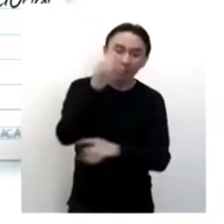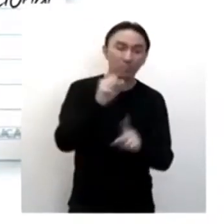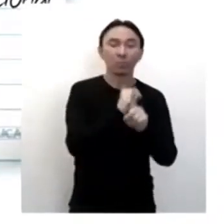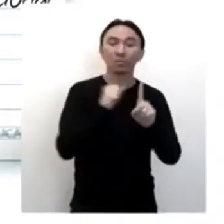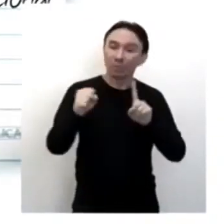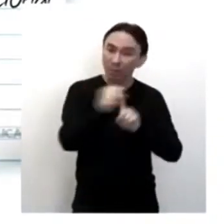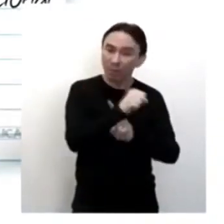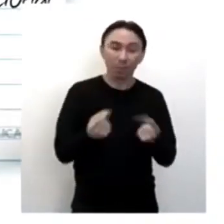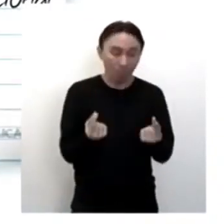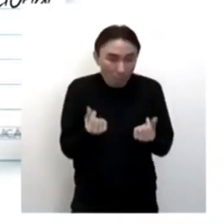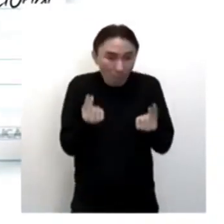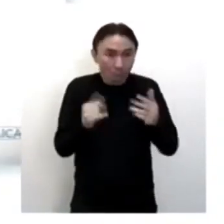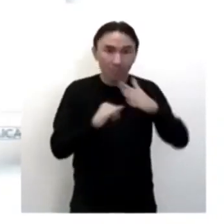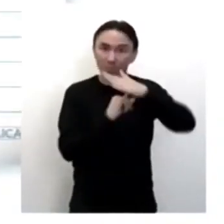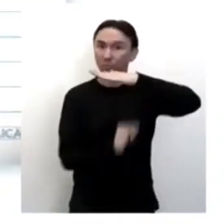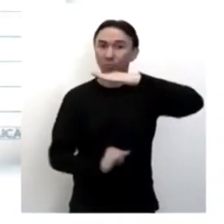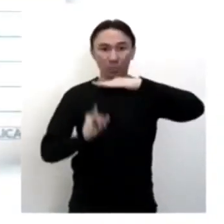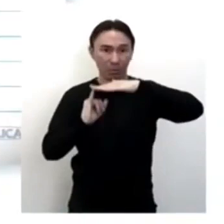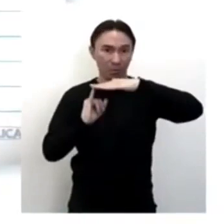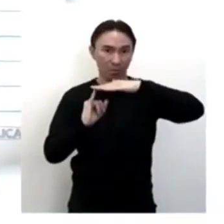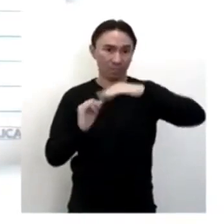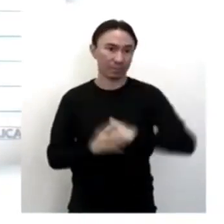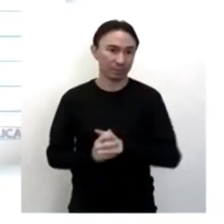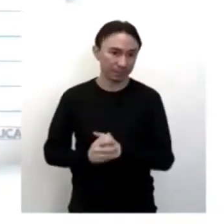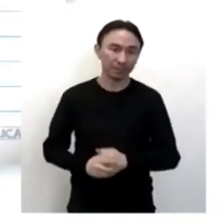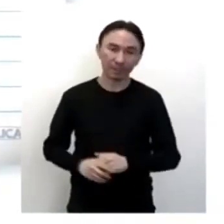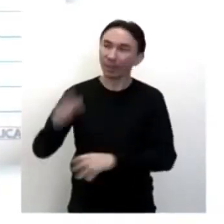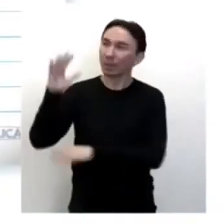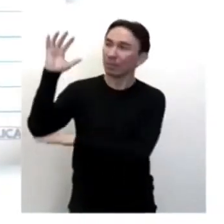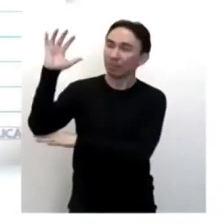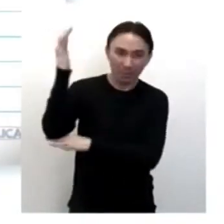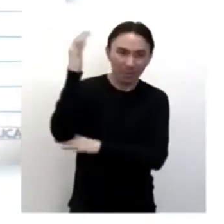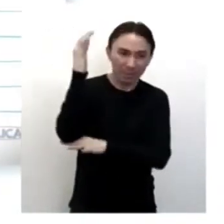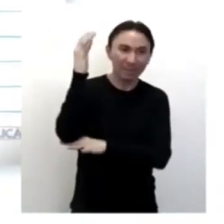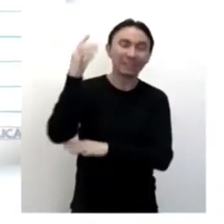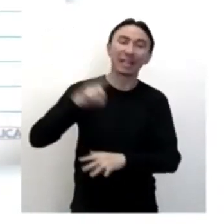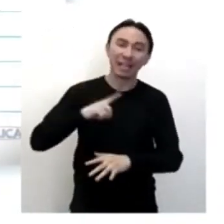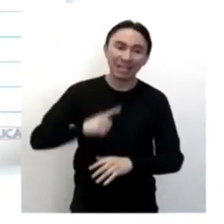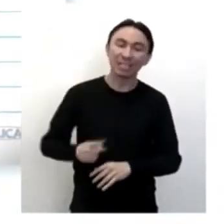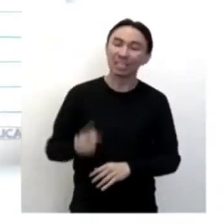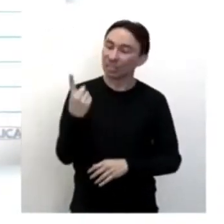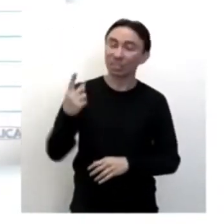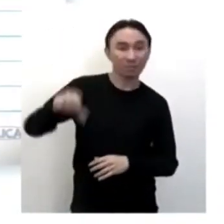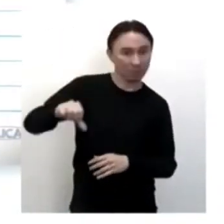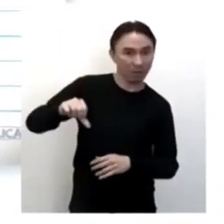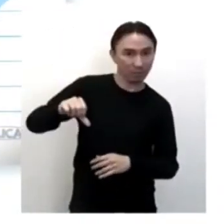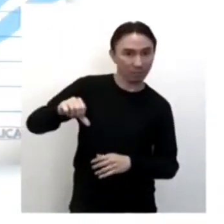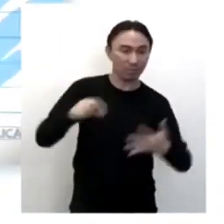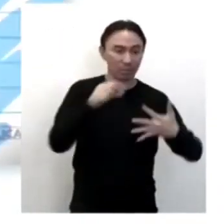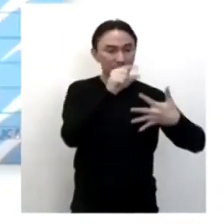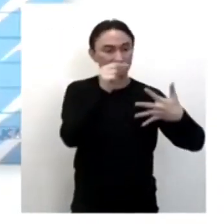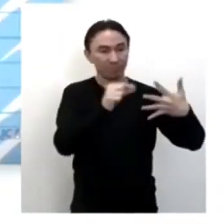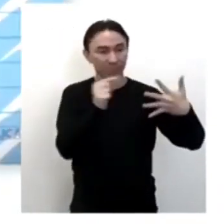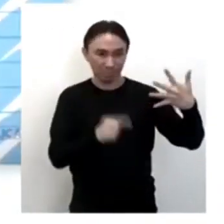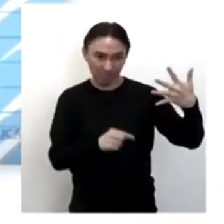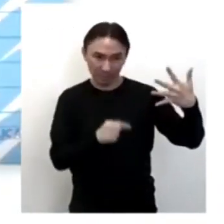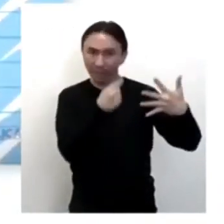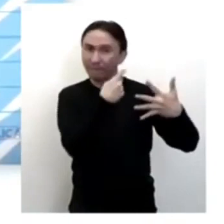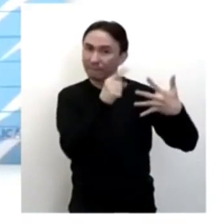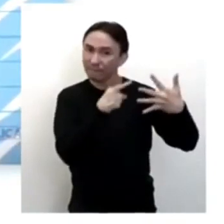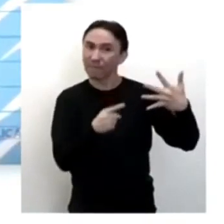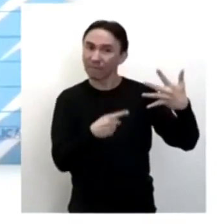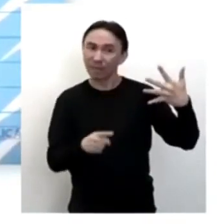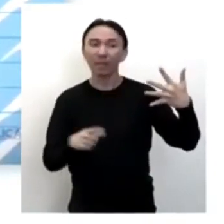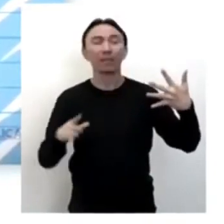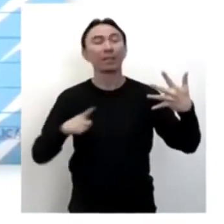institucional. A dimensão ambiental contempla 19 indicadores. Eles se relacionam aos objetivos de preservação